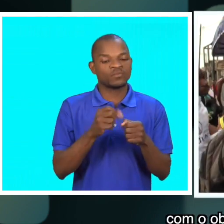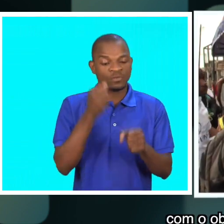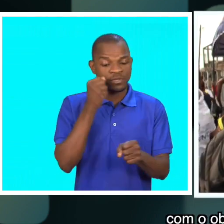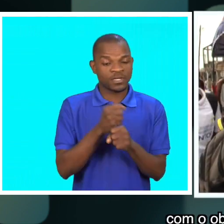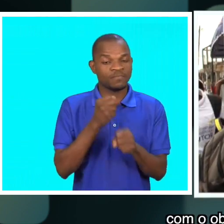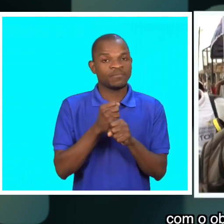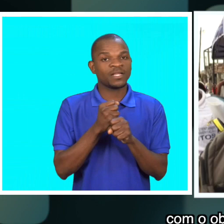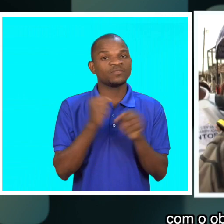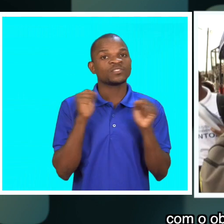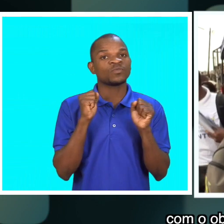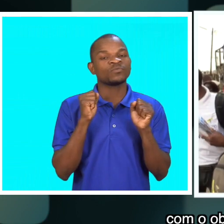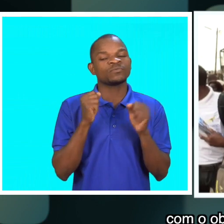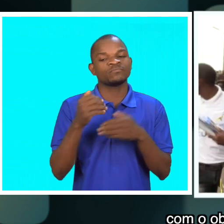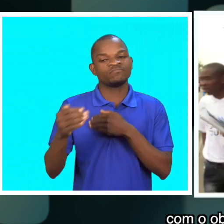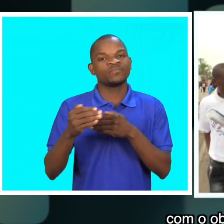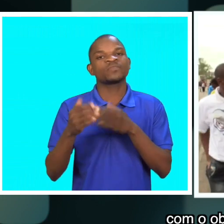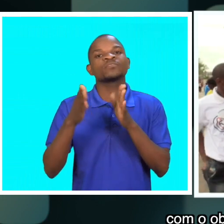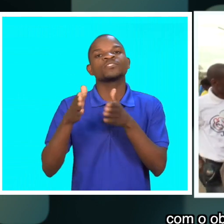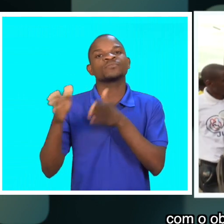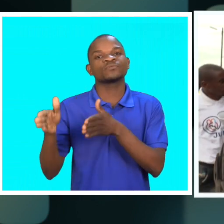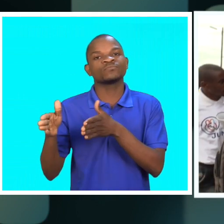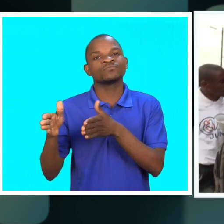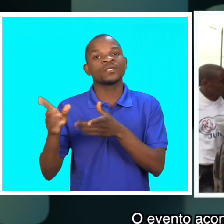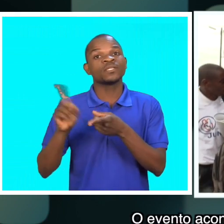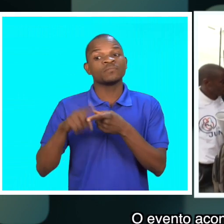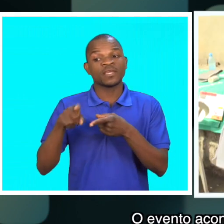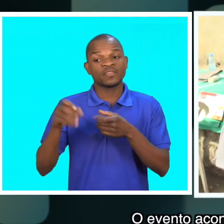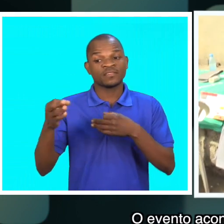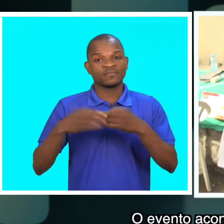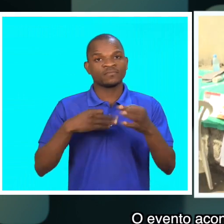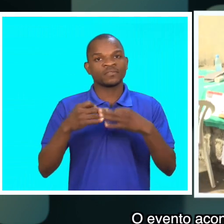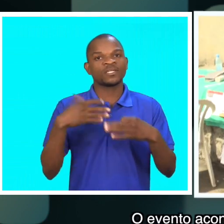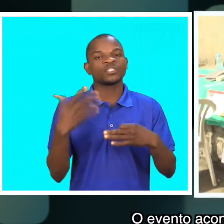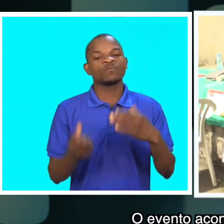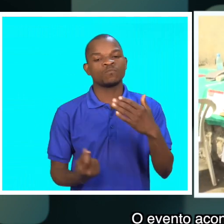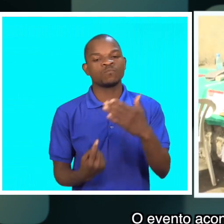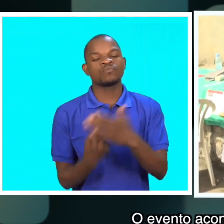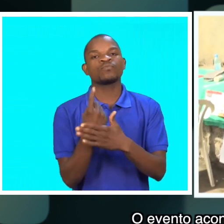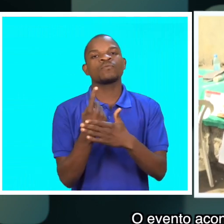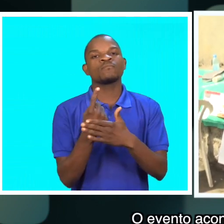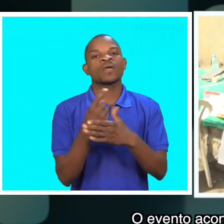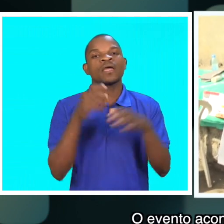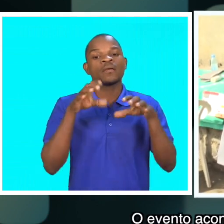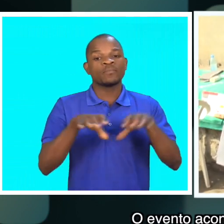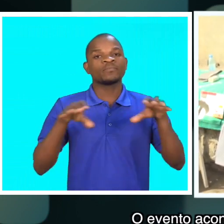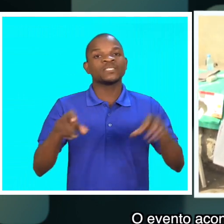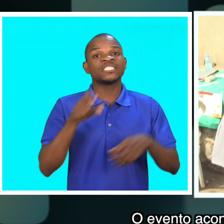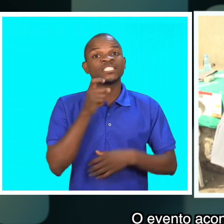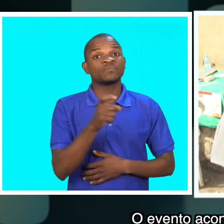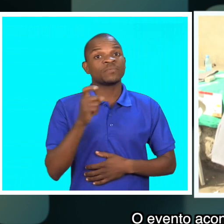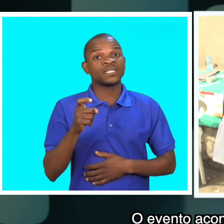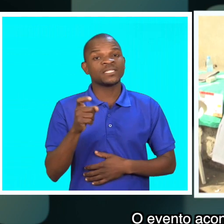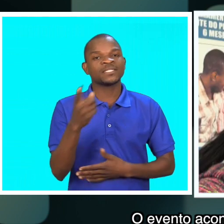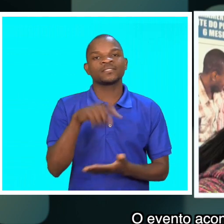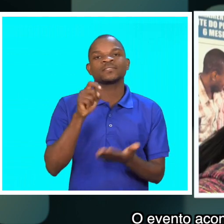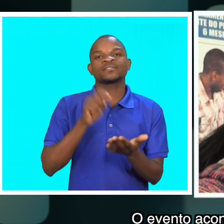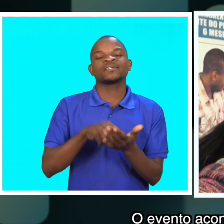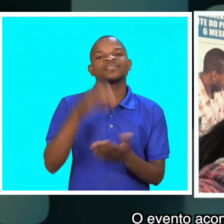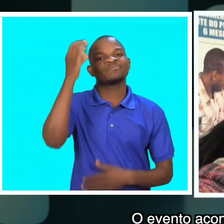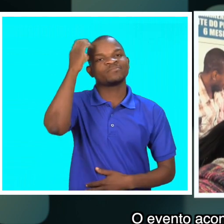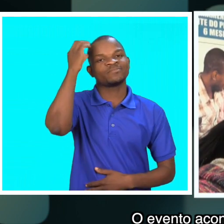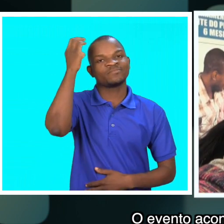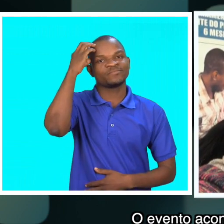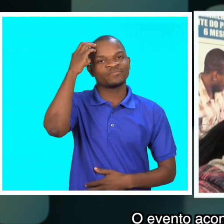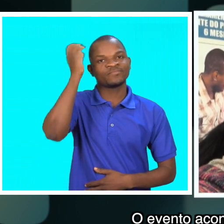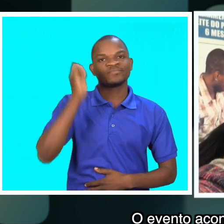de saúde mais perto do atente. O evento aconteceu no mercado de Xipamanin, na